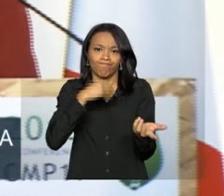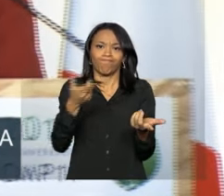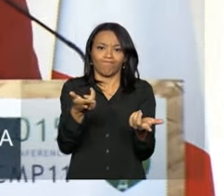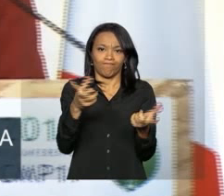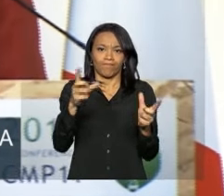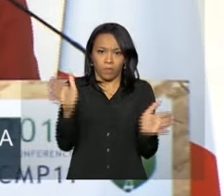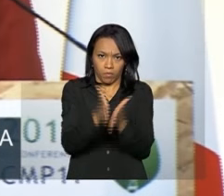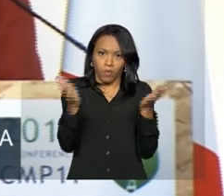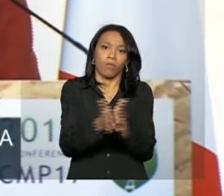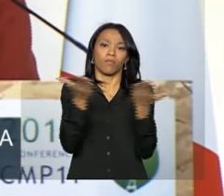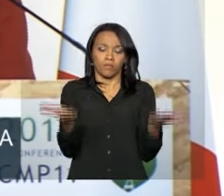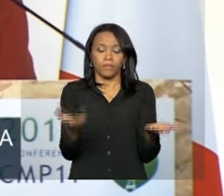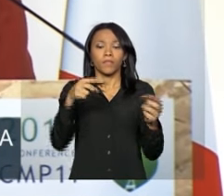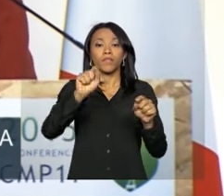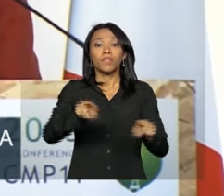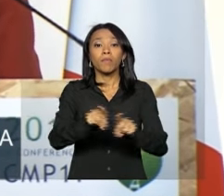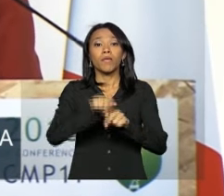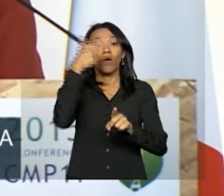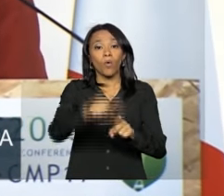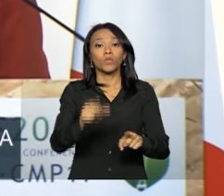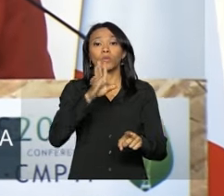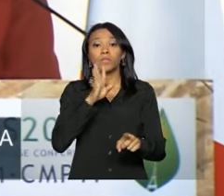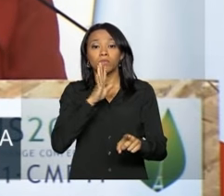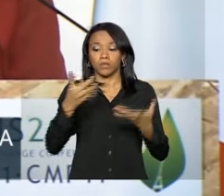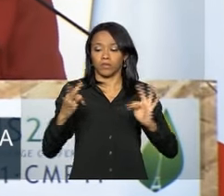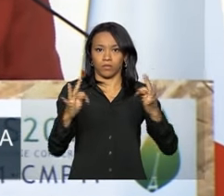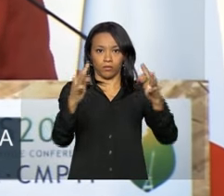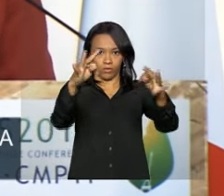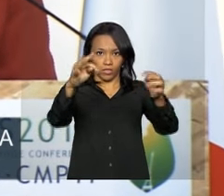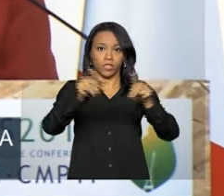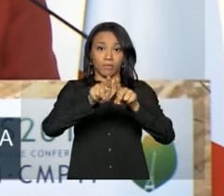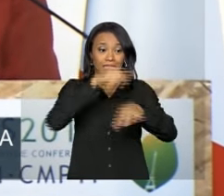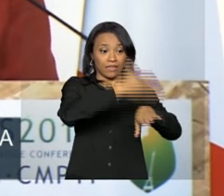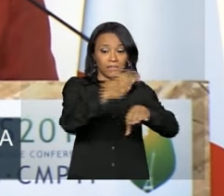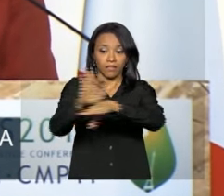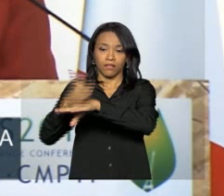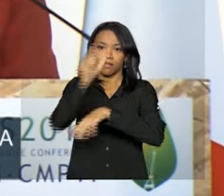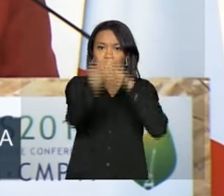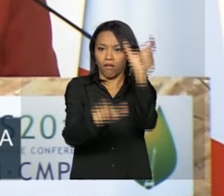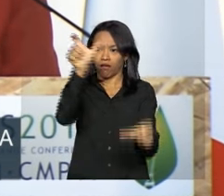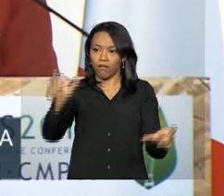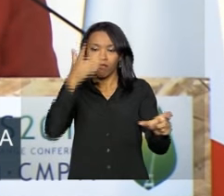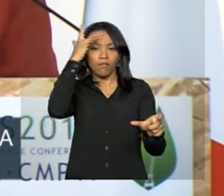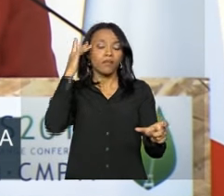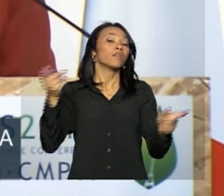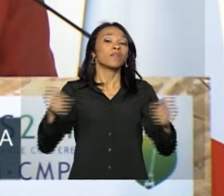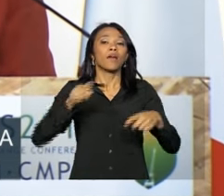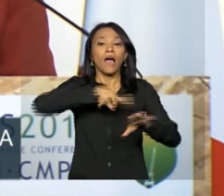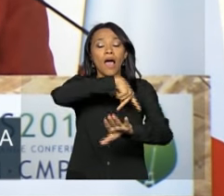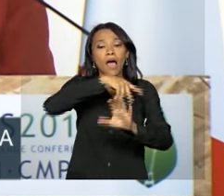acordo, financiamento, transferência de tecnologia e capacitação devem assegurar que todos os países tenham